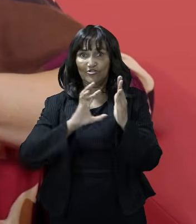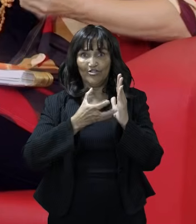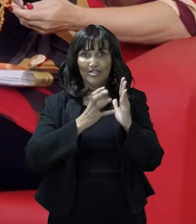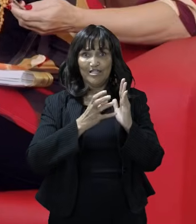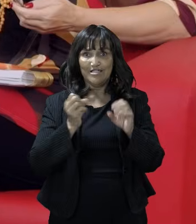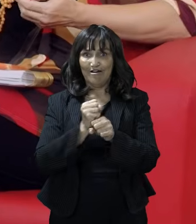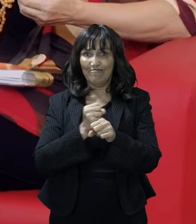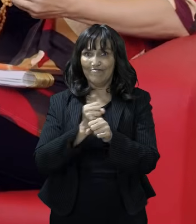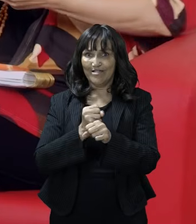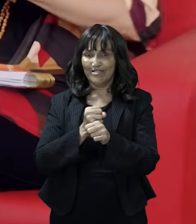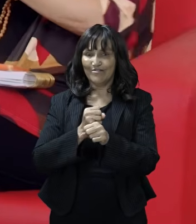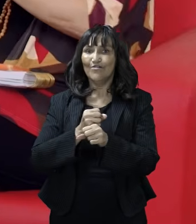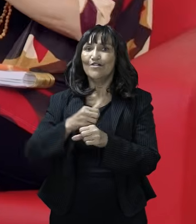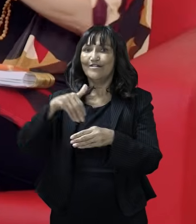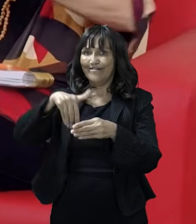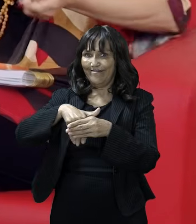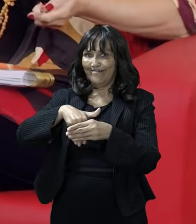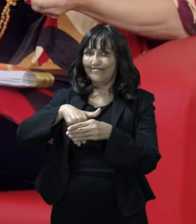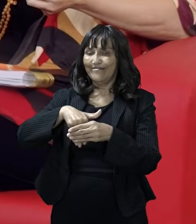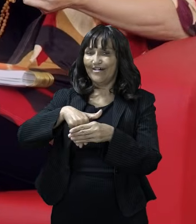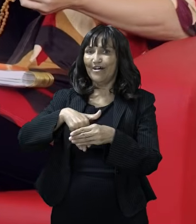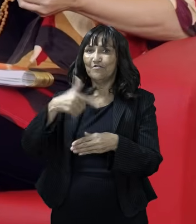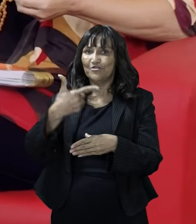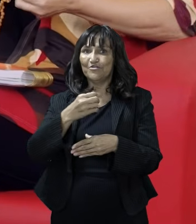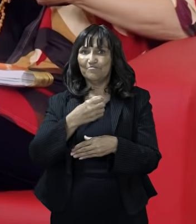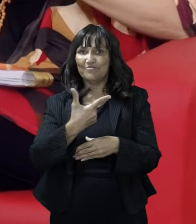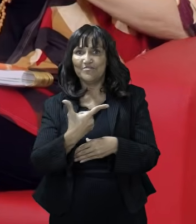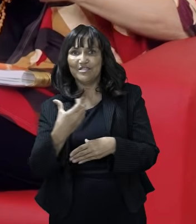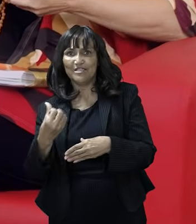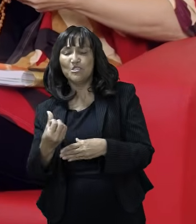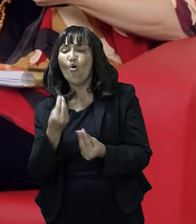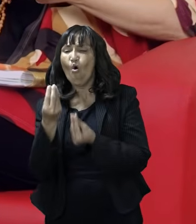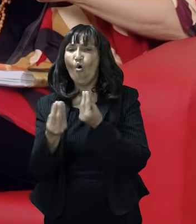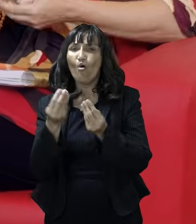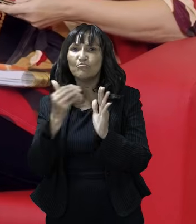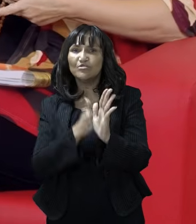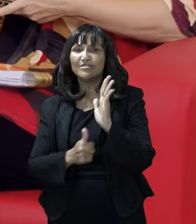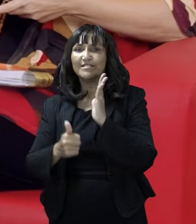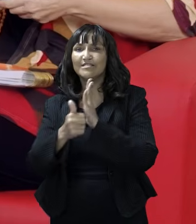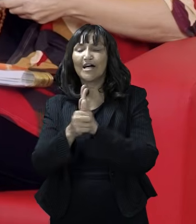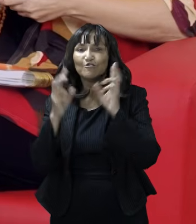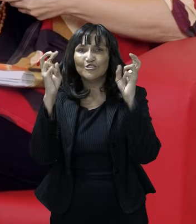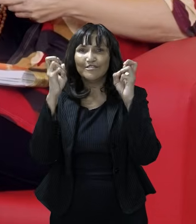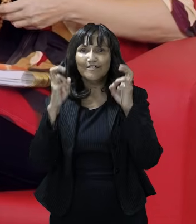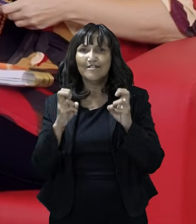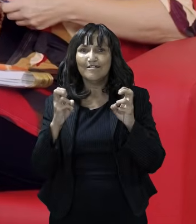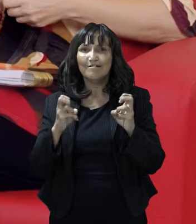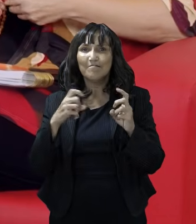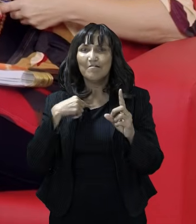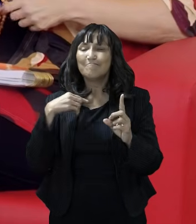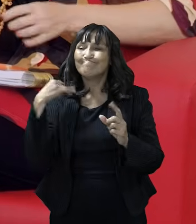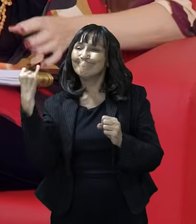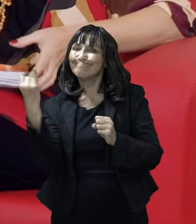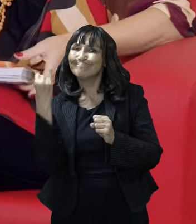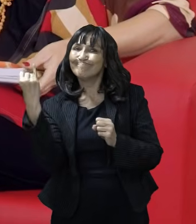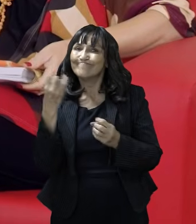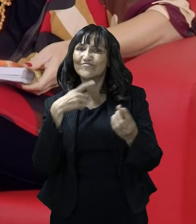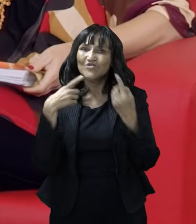eleitoral importantíssimo. Como é que o senhor destaca os temas cruciais de discussão nesse